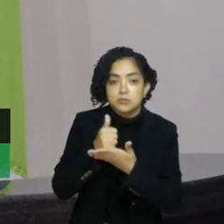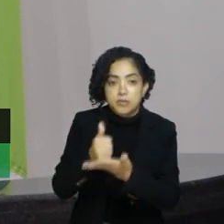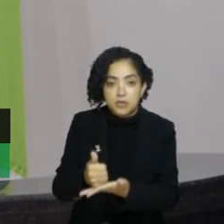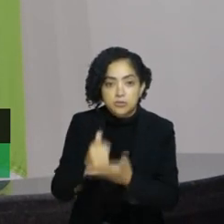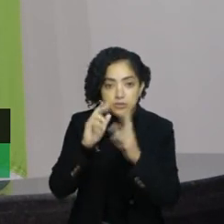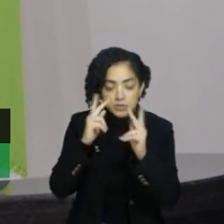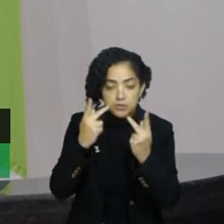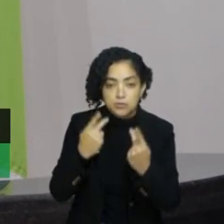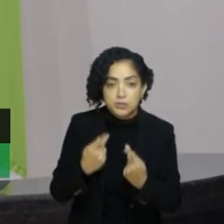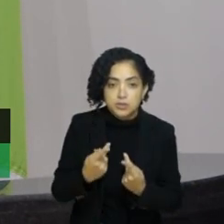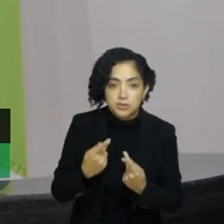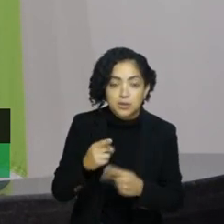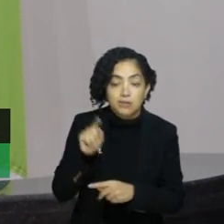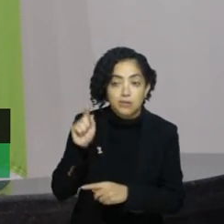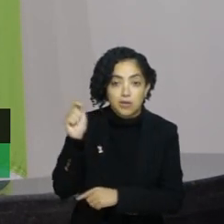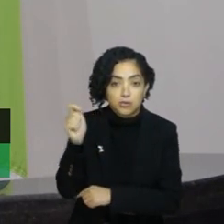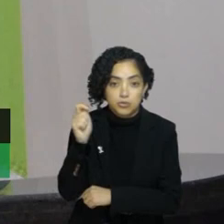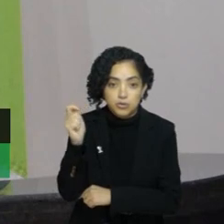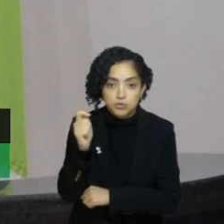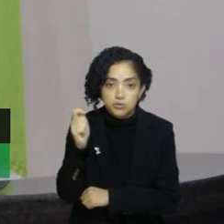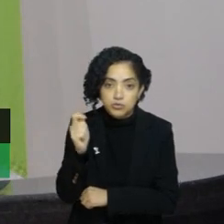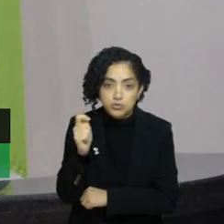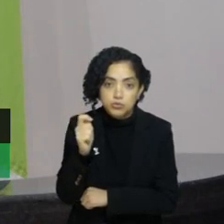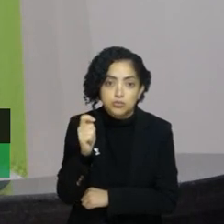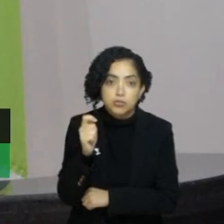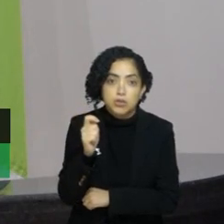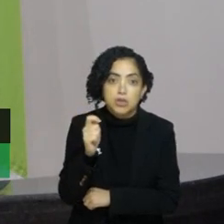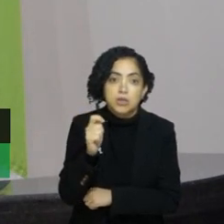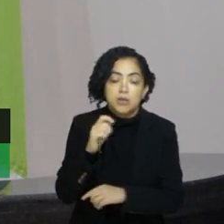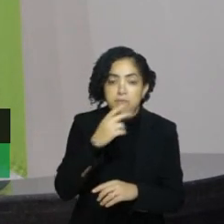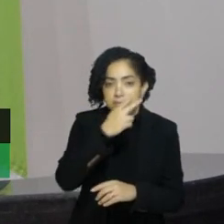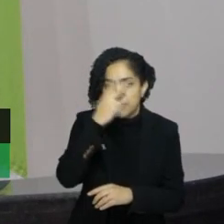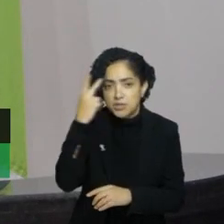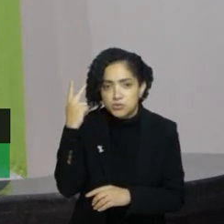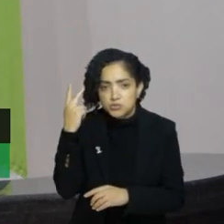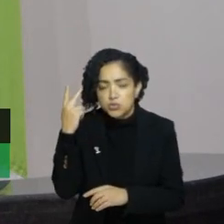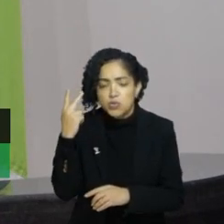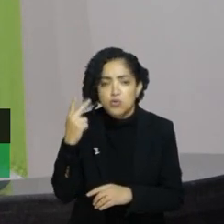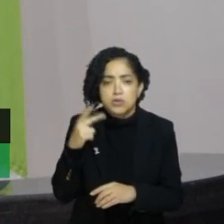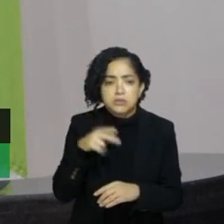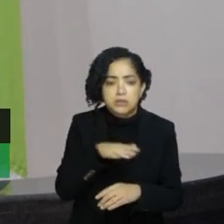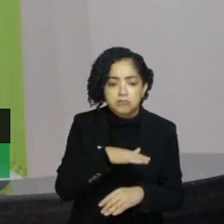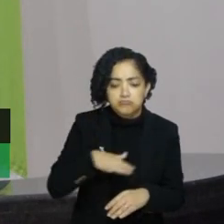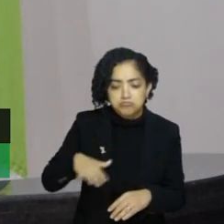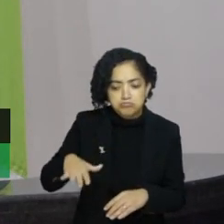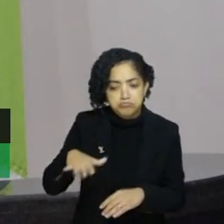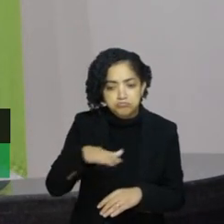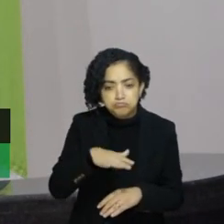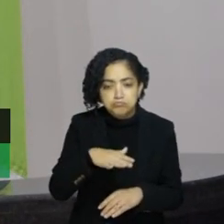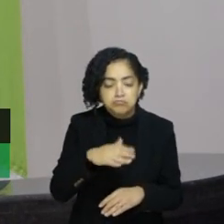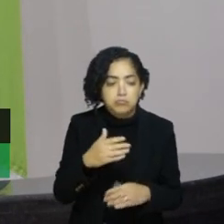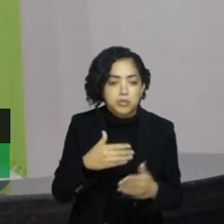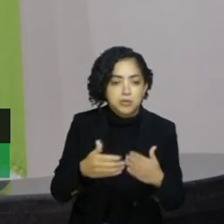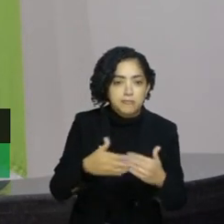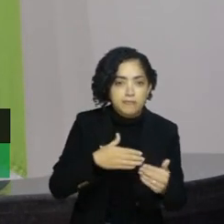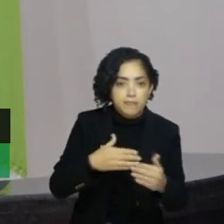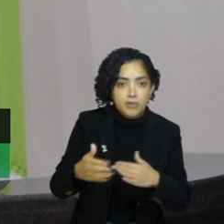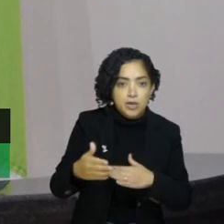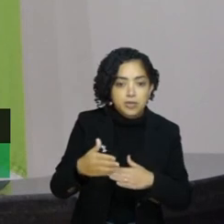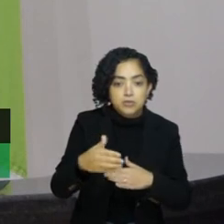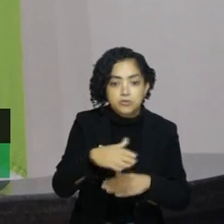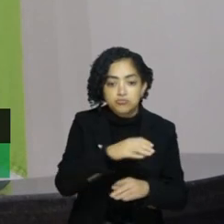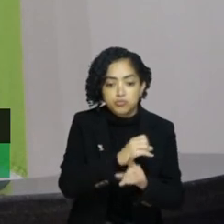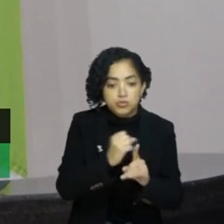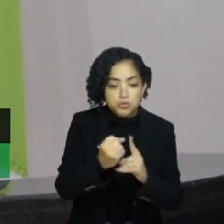às cidades gaúchas. Pessoas de toda a ordem, de todos os setores, da sociedade civil, isso nos enche